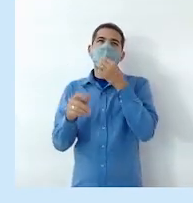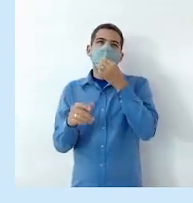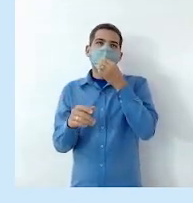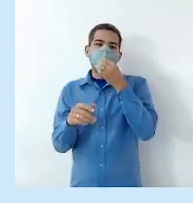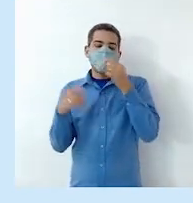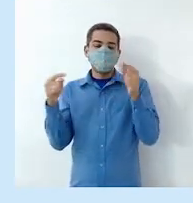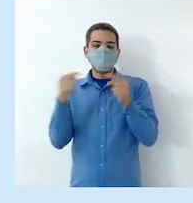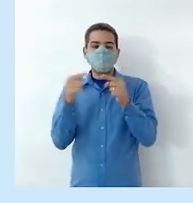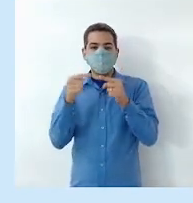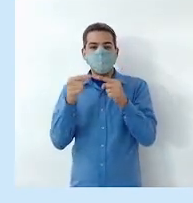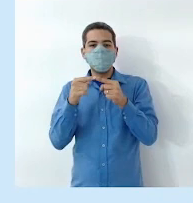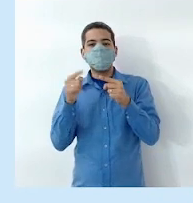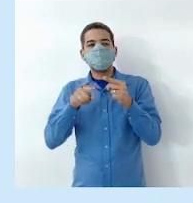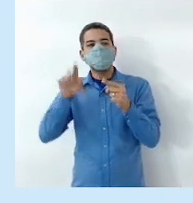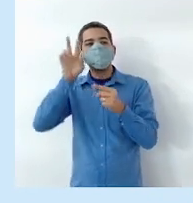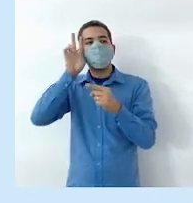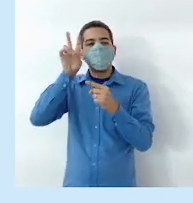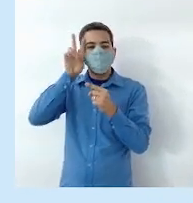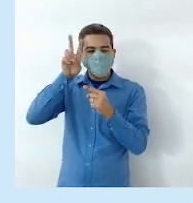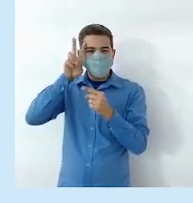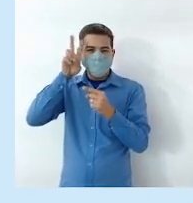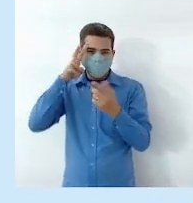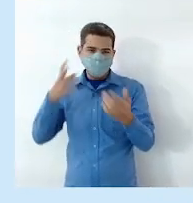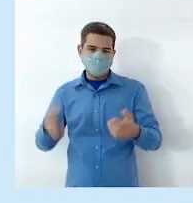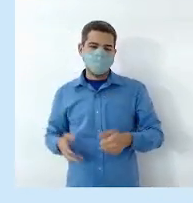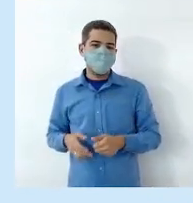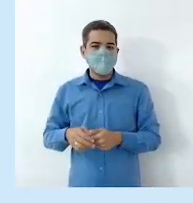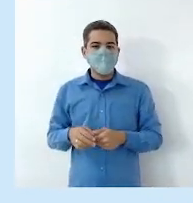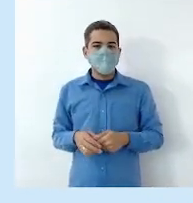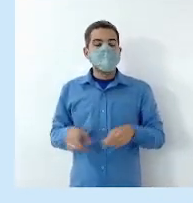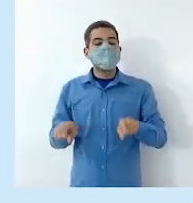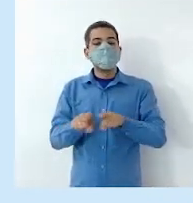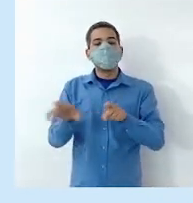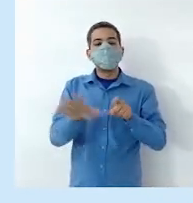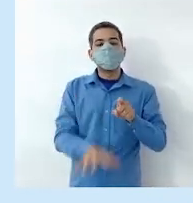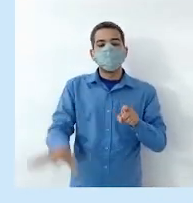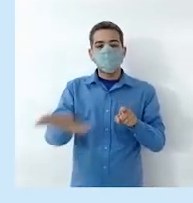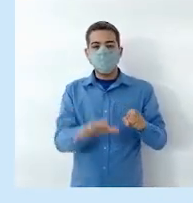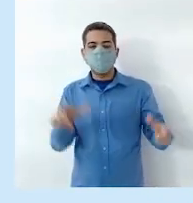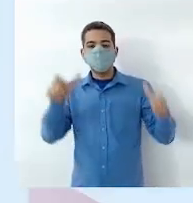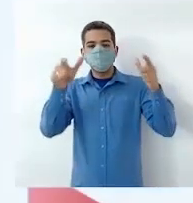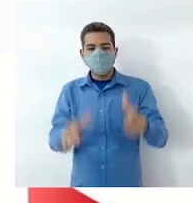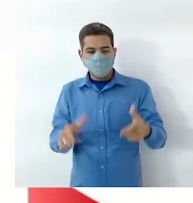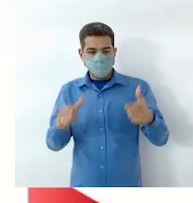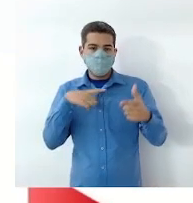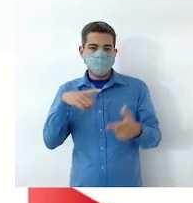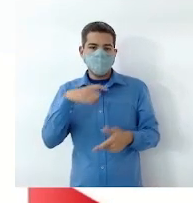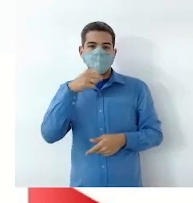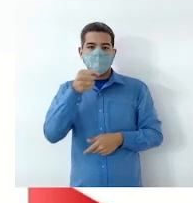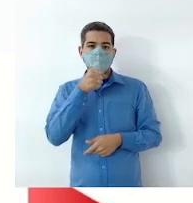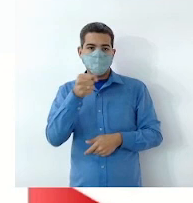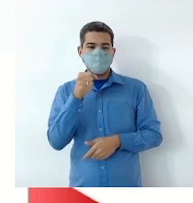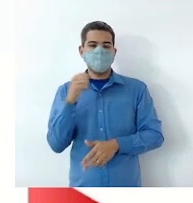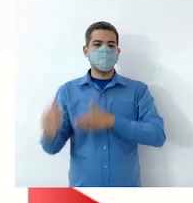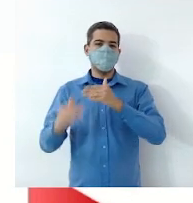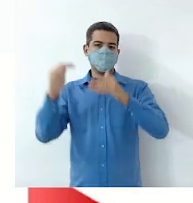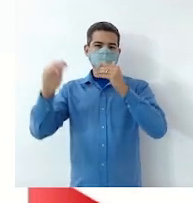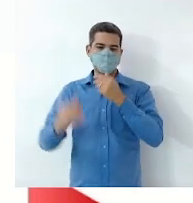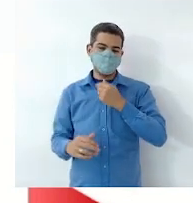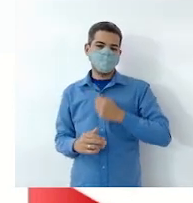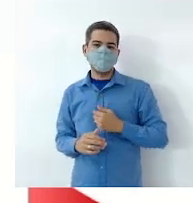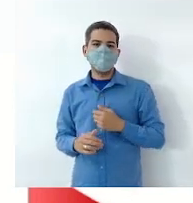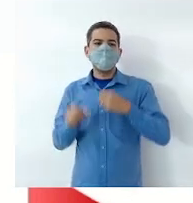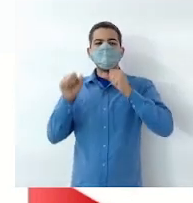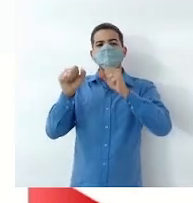ver com as nossas lembranças. E o espaço? O local onde a narrativa se desenvolve. Ela